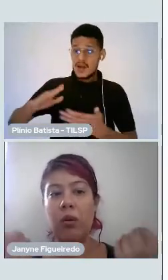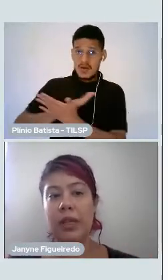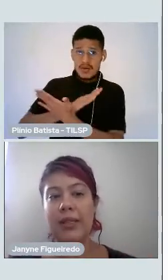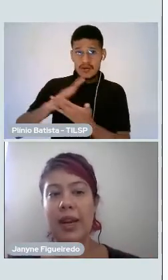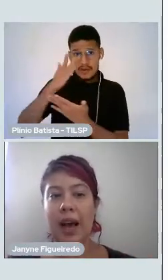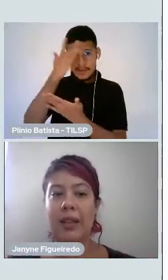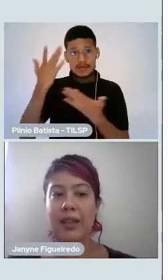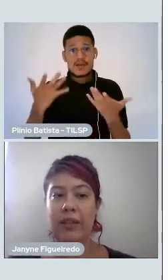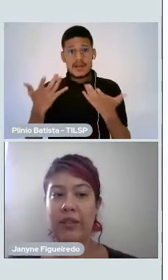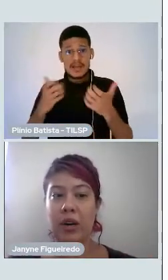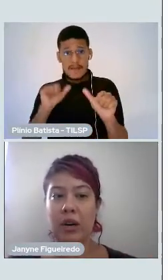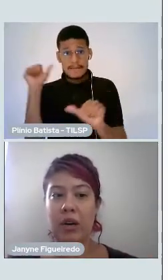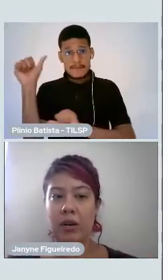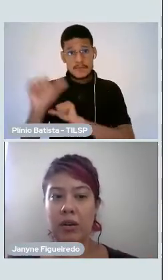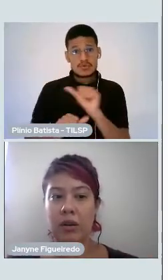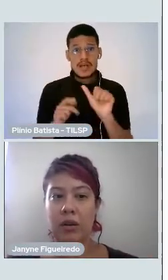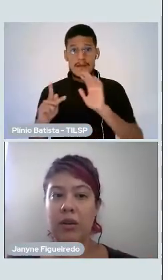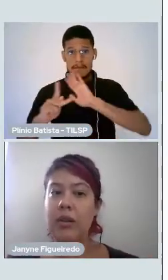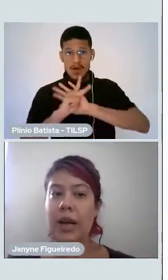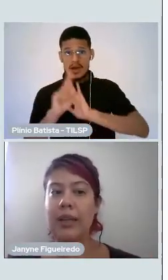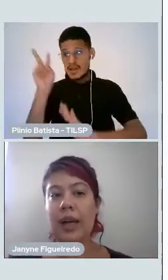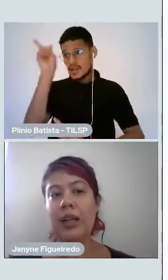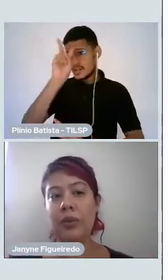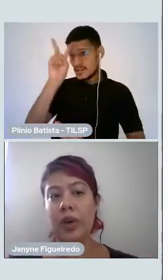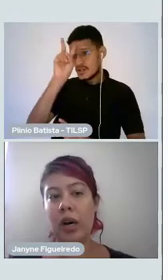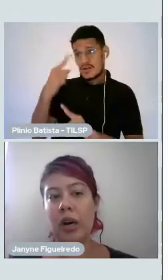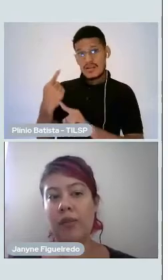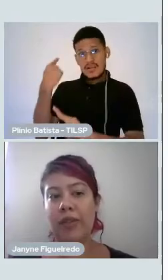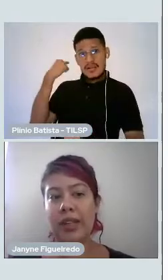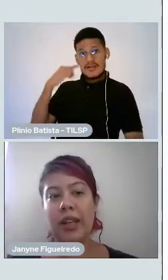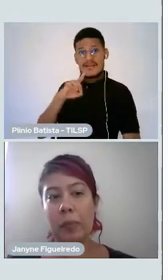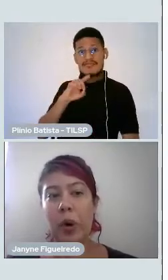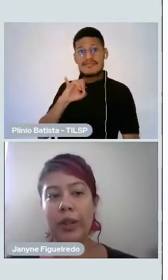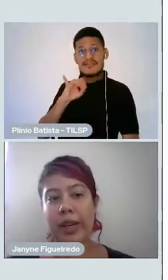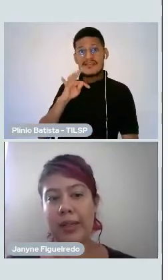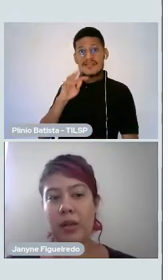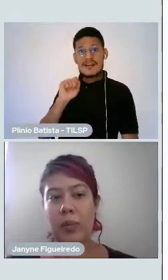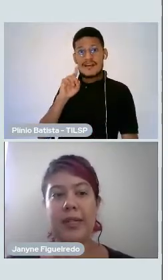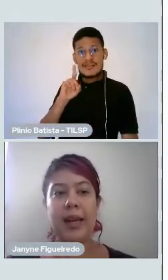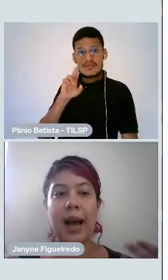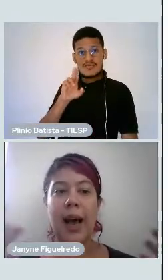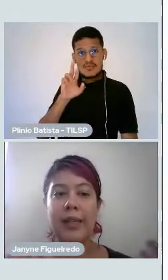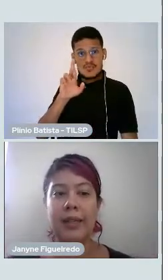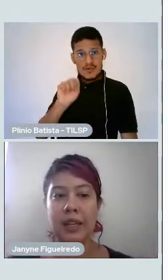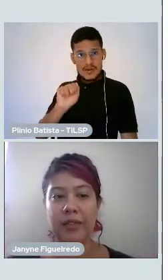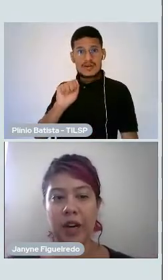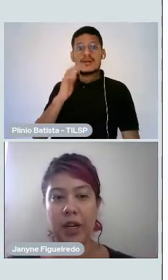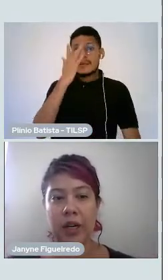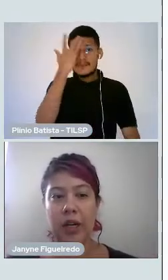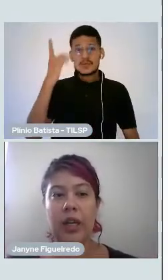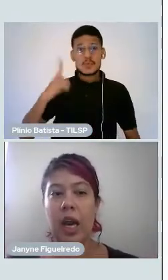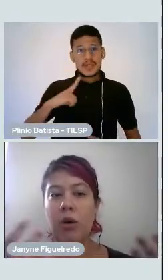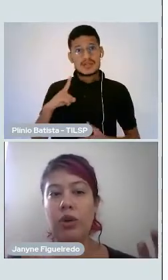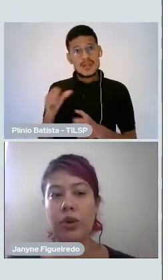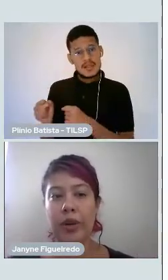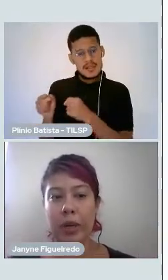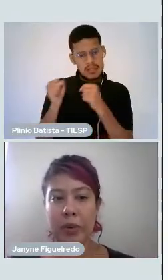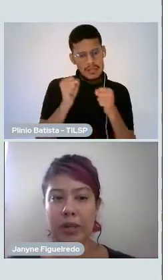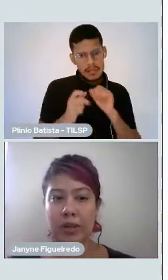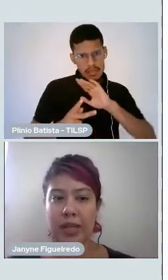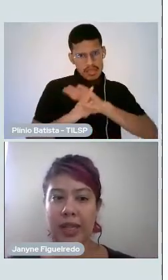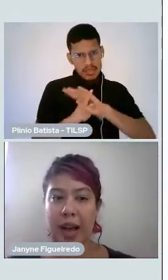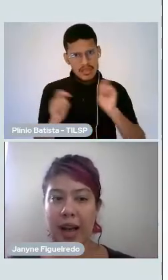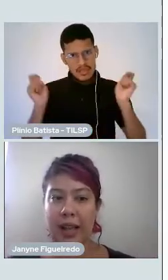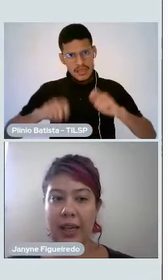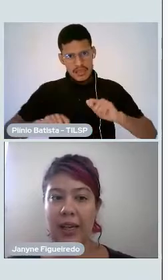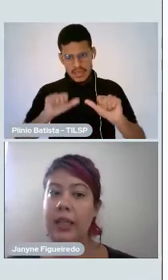como se conta essa narrativa da ditadura. Você ter poder sobre essa narrativa que é construída